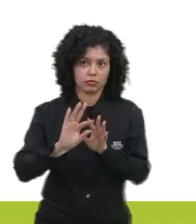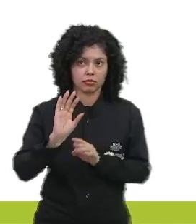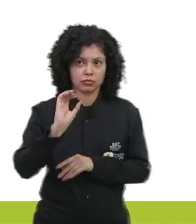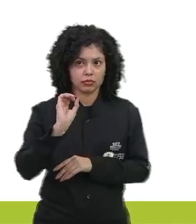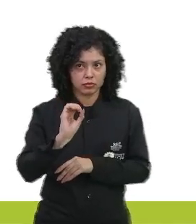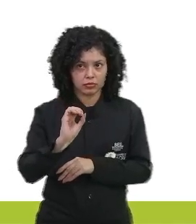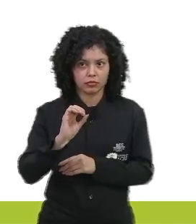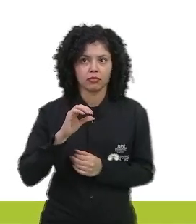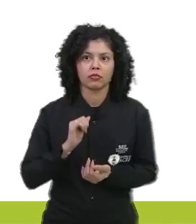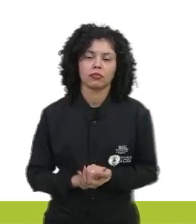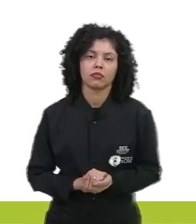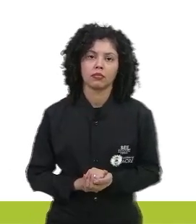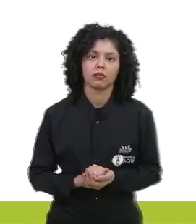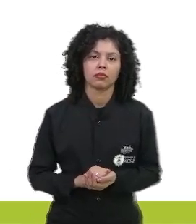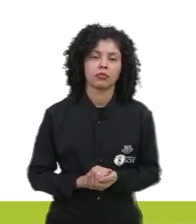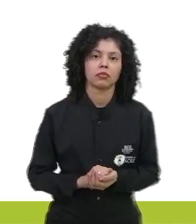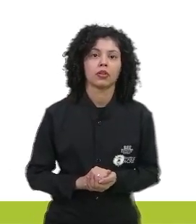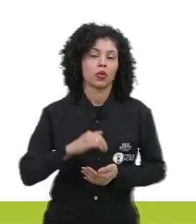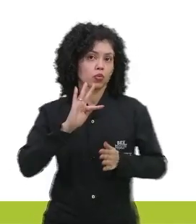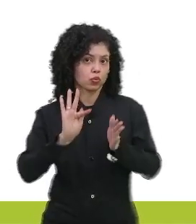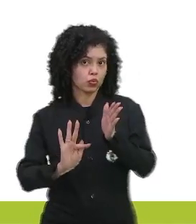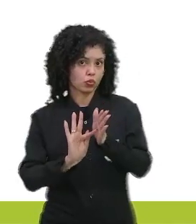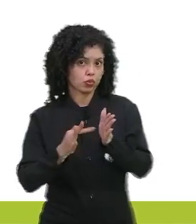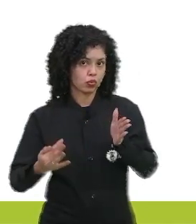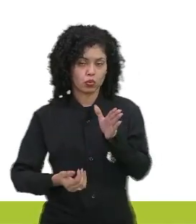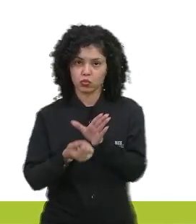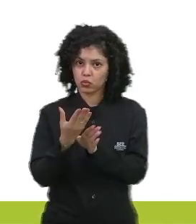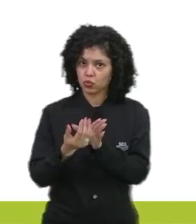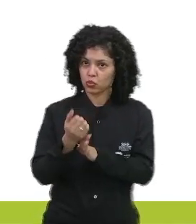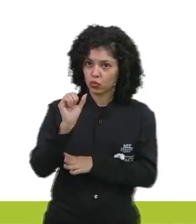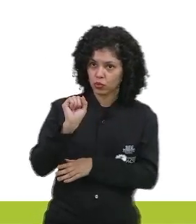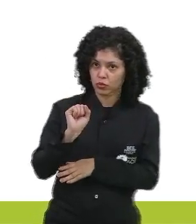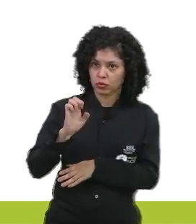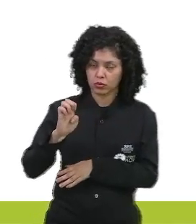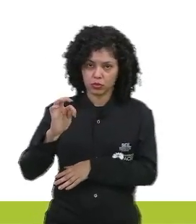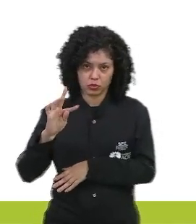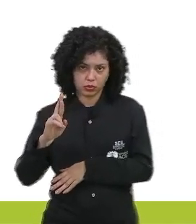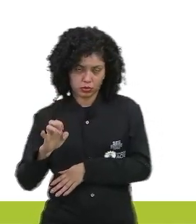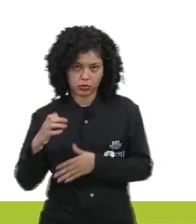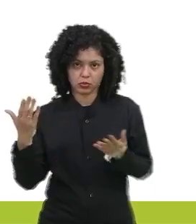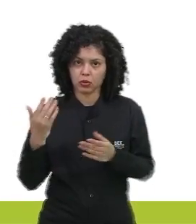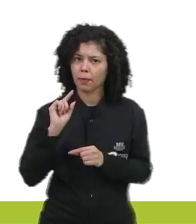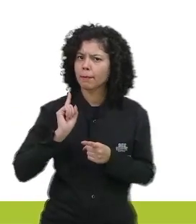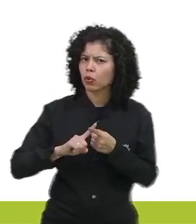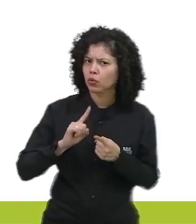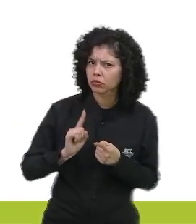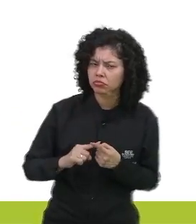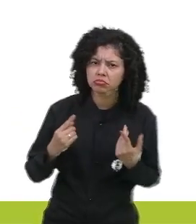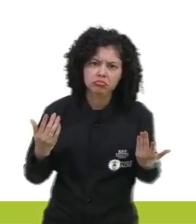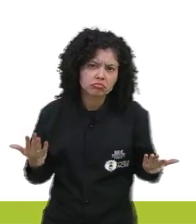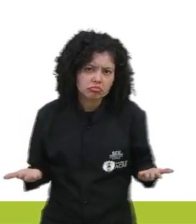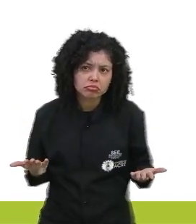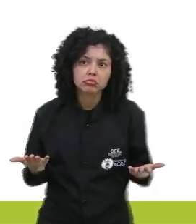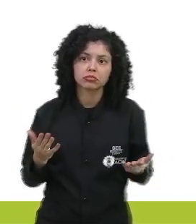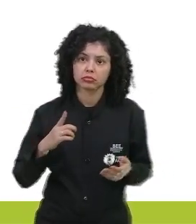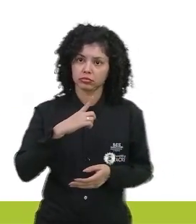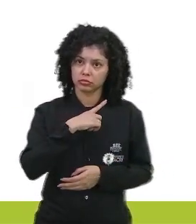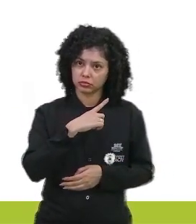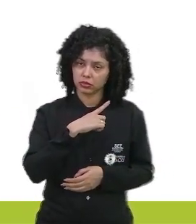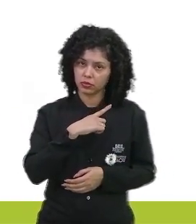oxigênio. E aí eu produzo a função éster. E por que a transesterificação? Porque eu vou ter um éster